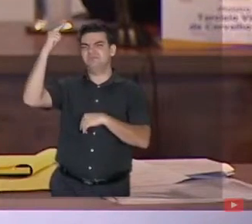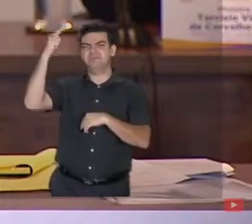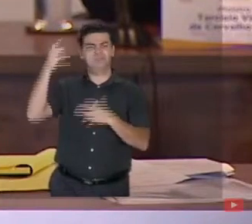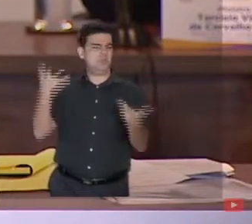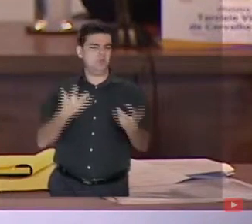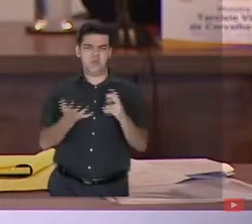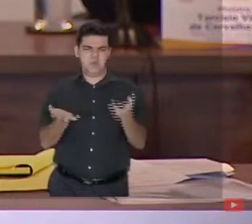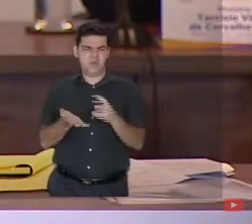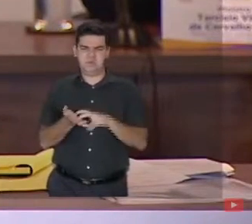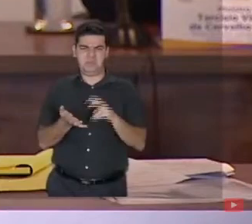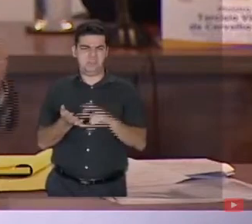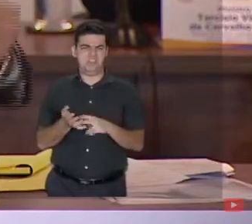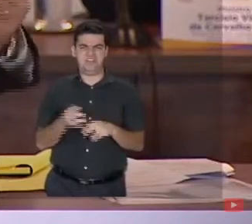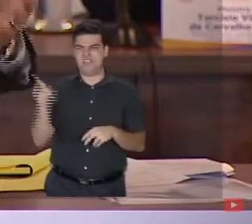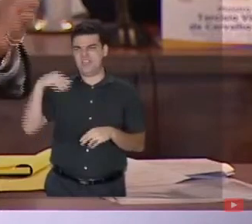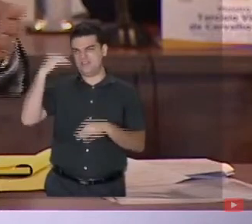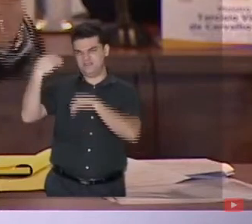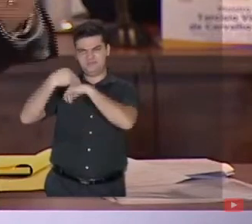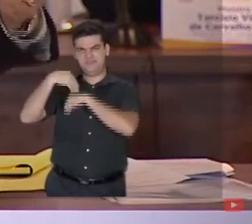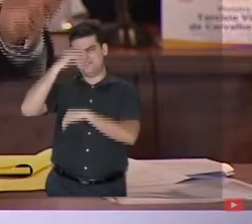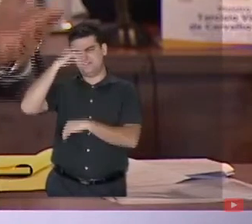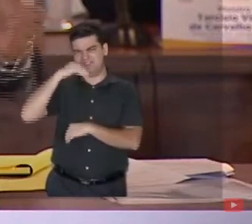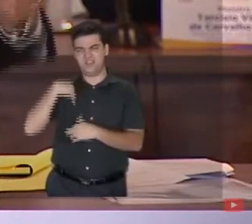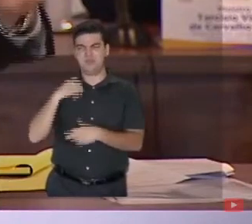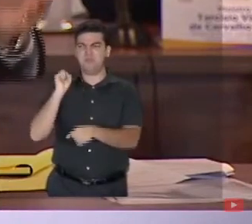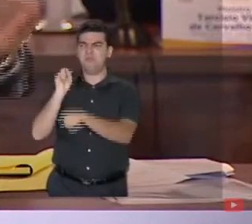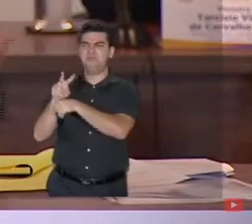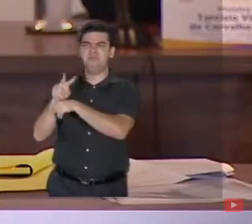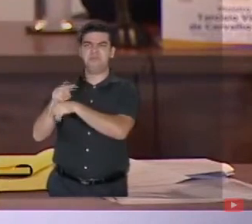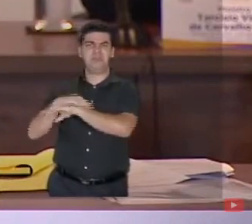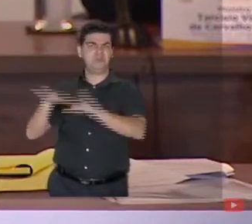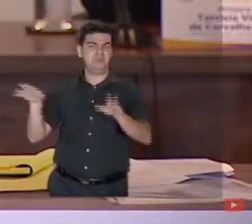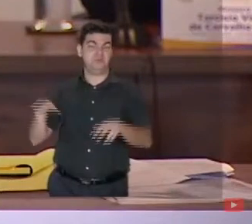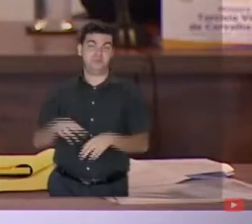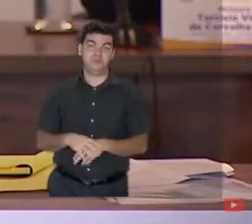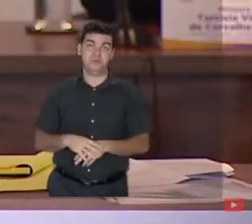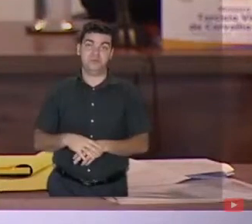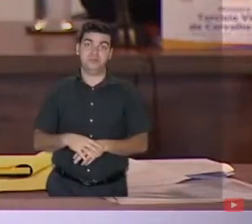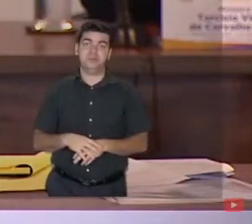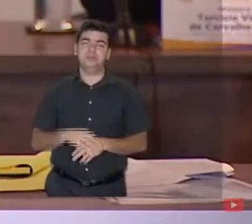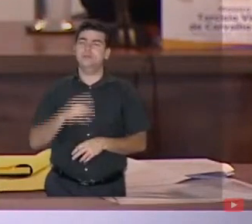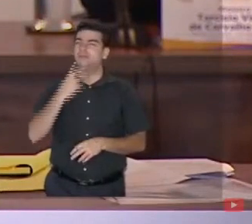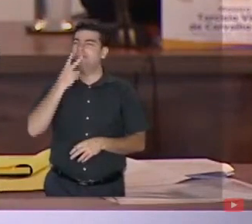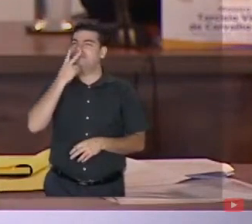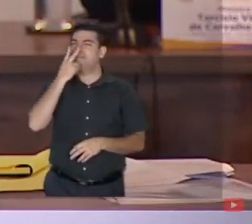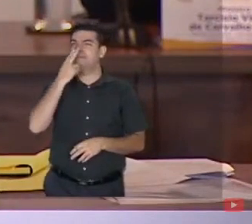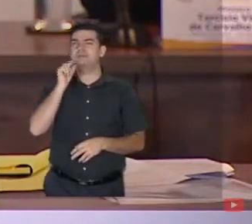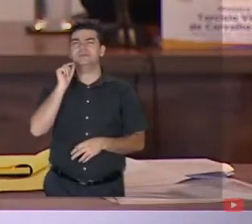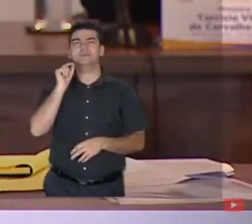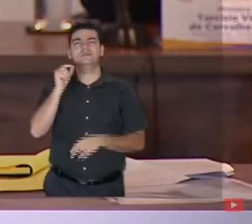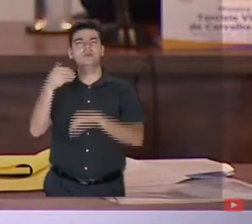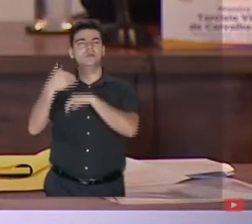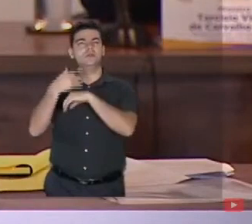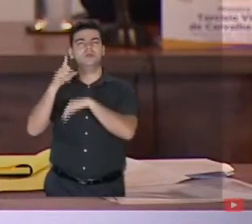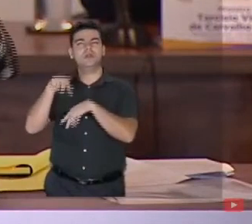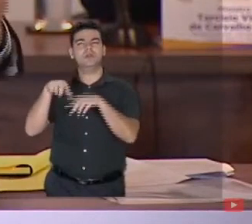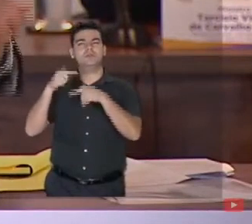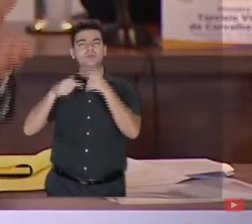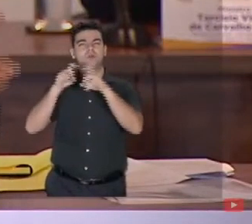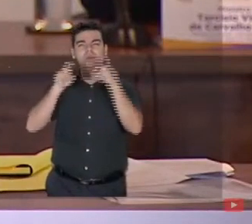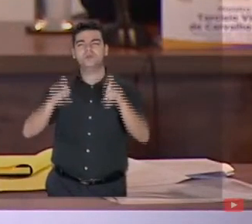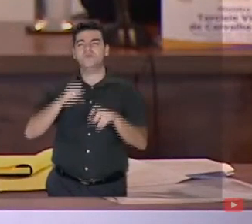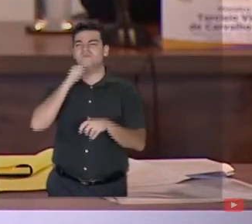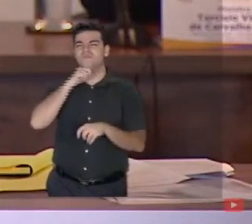hoje pela manhã. E o ataque que aparentemente logrou algum sucesso foi num servidor antigo